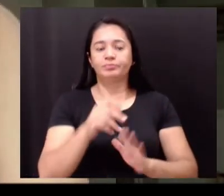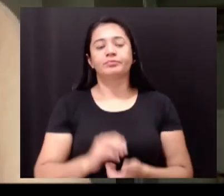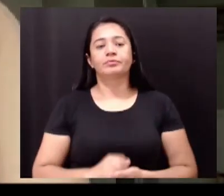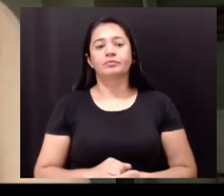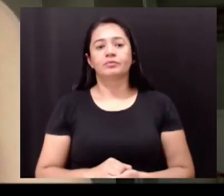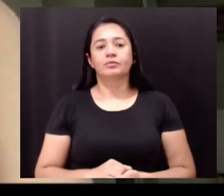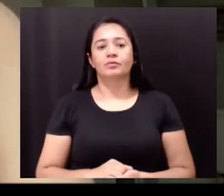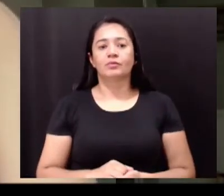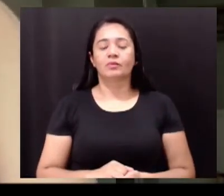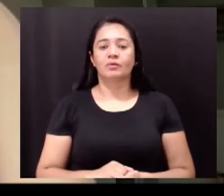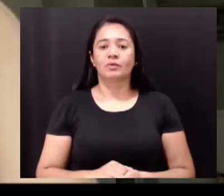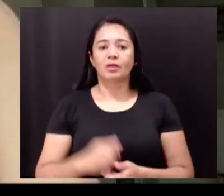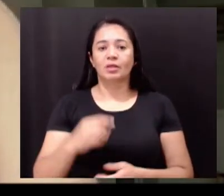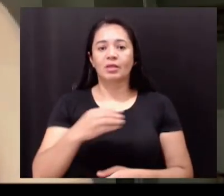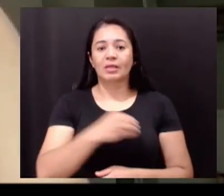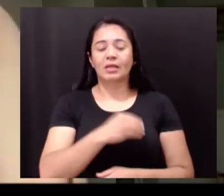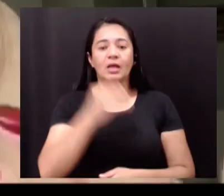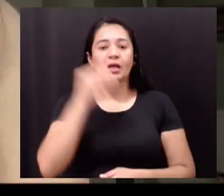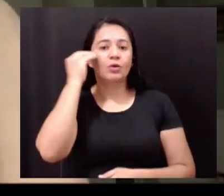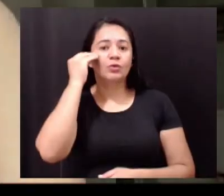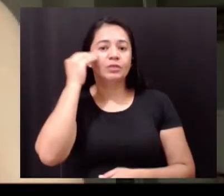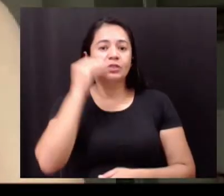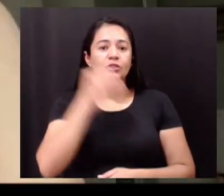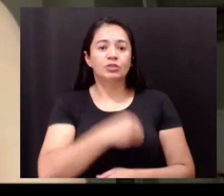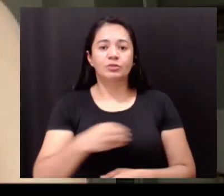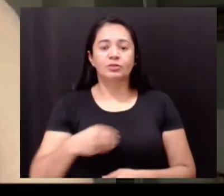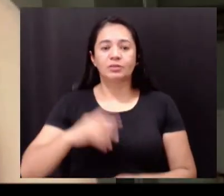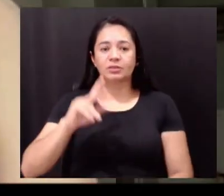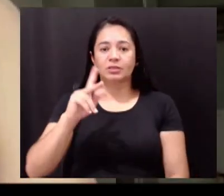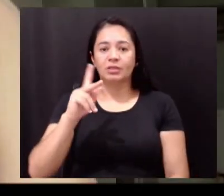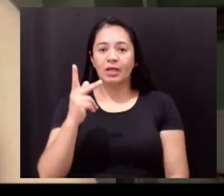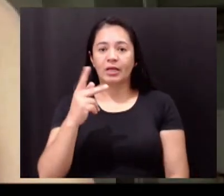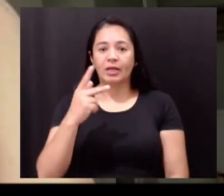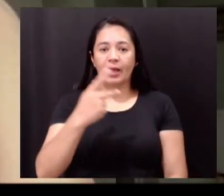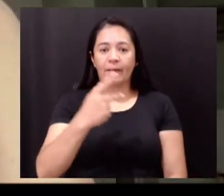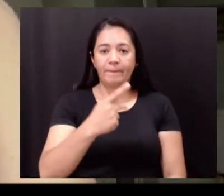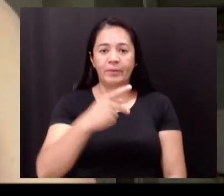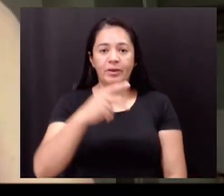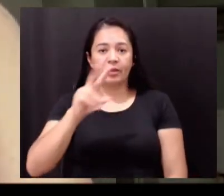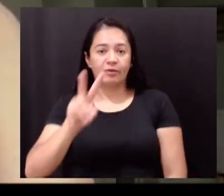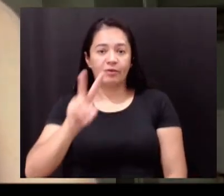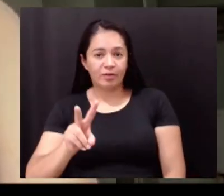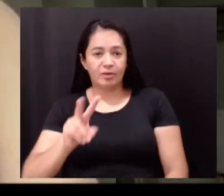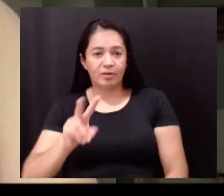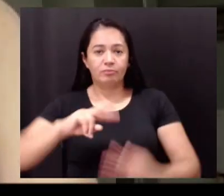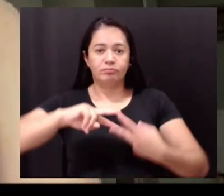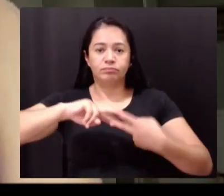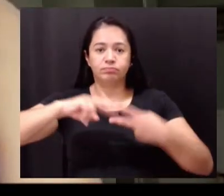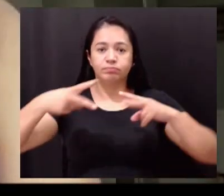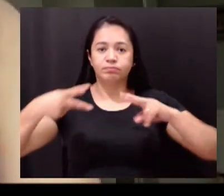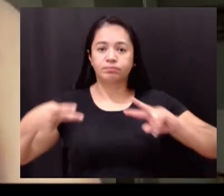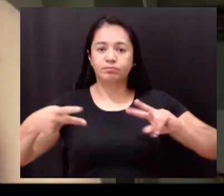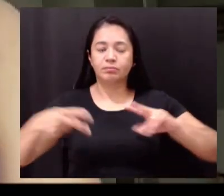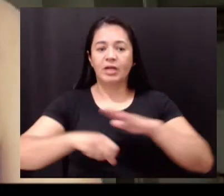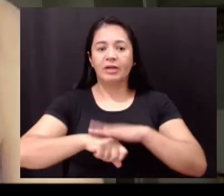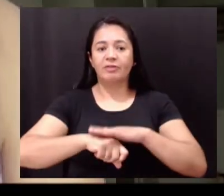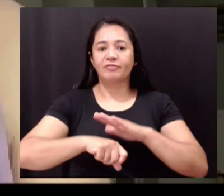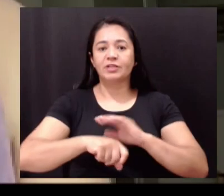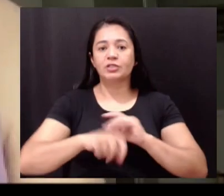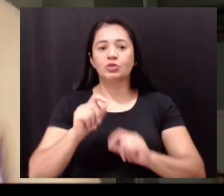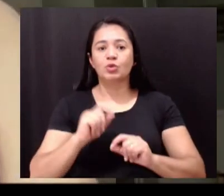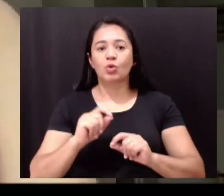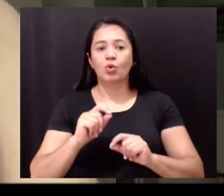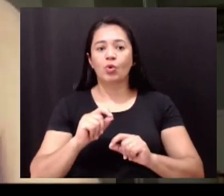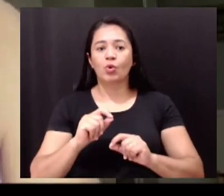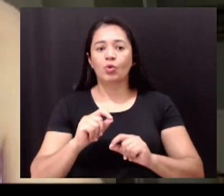de detecção do HPV-DNA ou do DNA-HPV, em que é feita a coleta no colo do